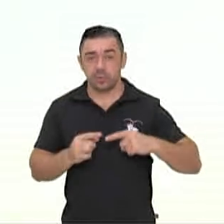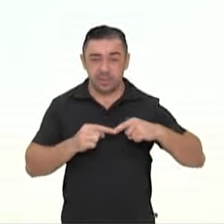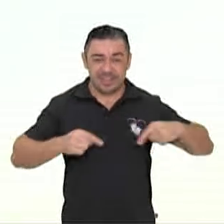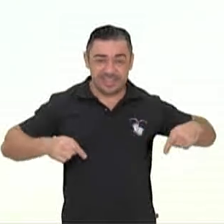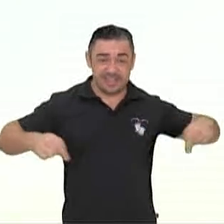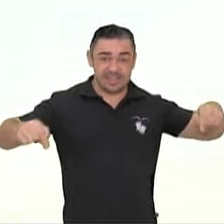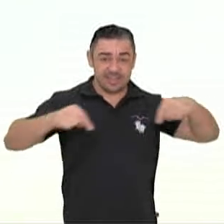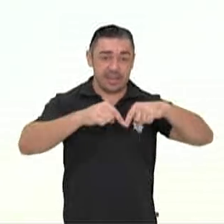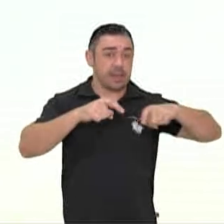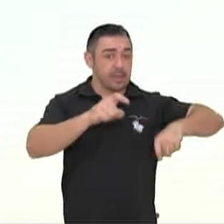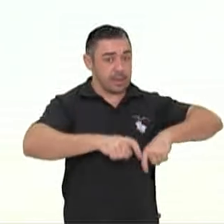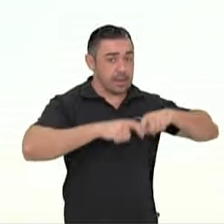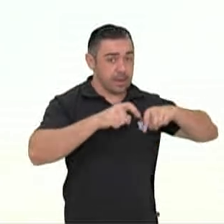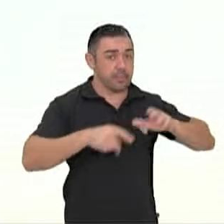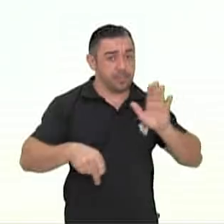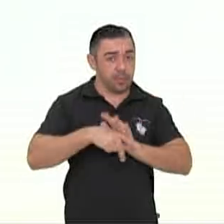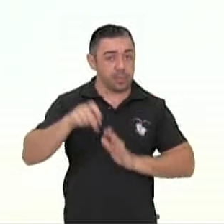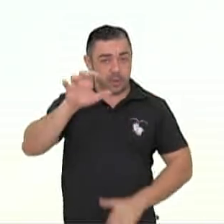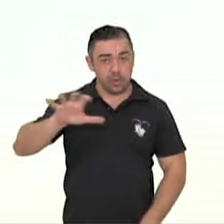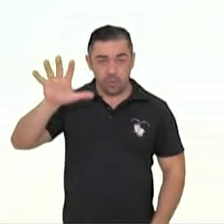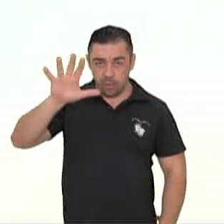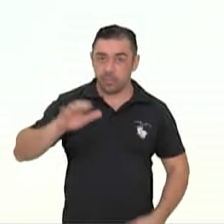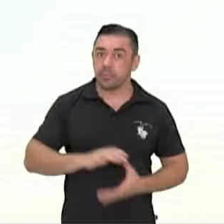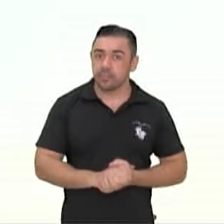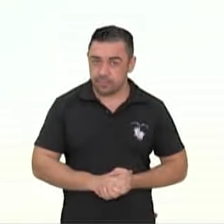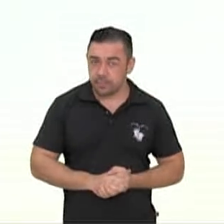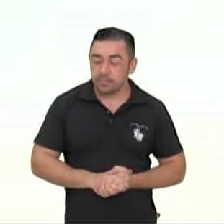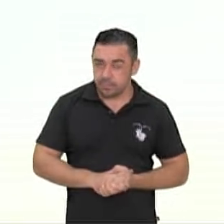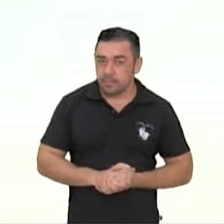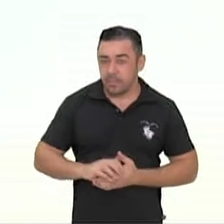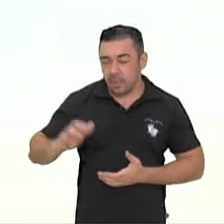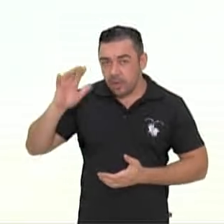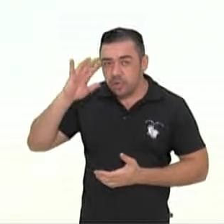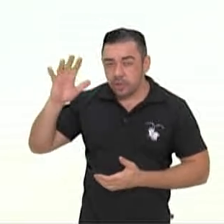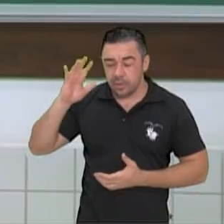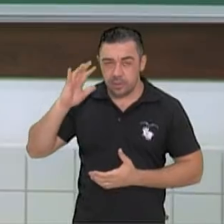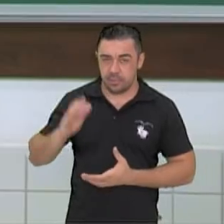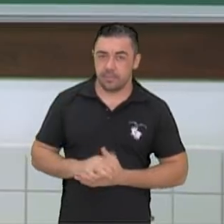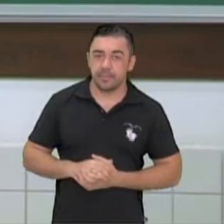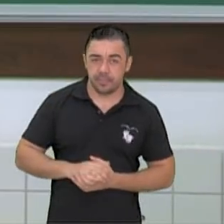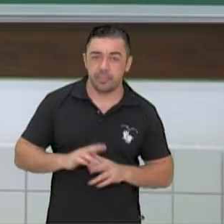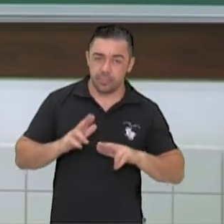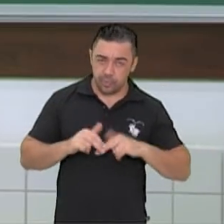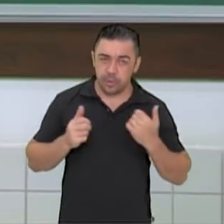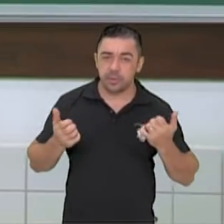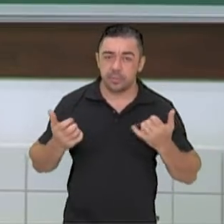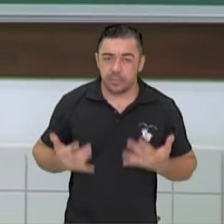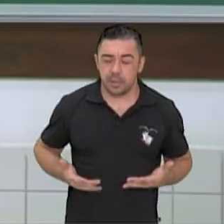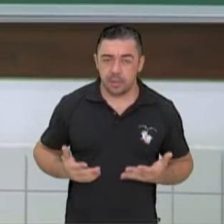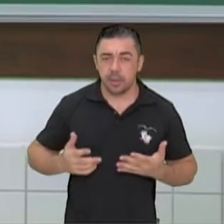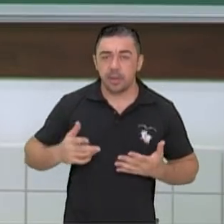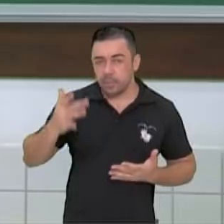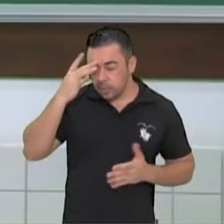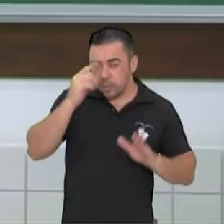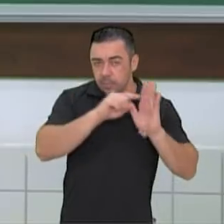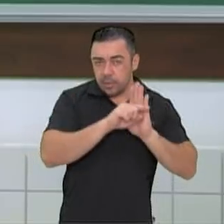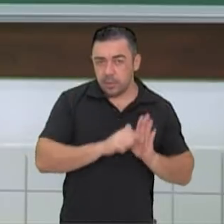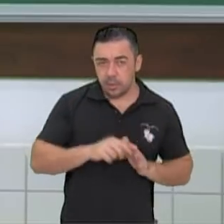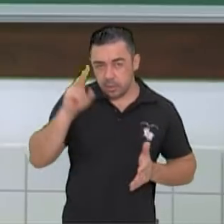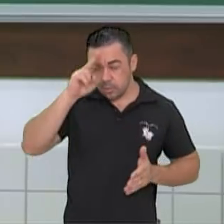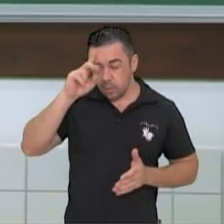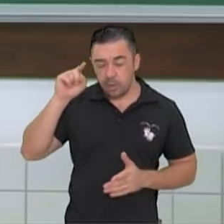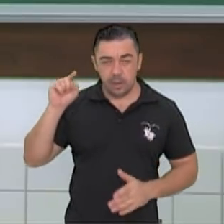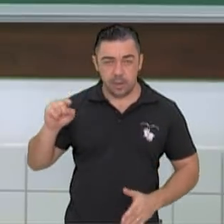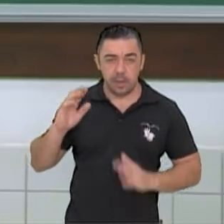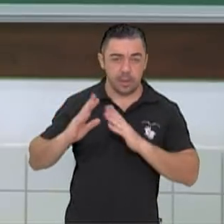terras produtíveis da Europa. Vocês têm ideia disso? Por isso que se fala, os principais historiadores medievais, que a